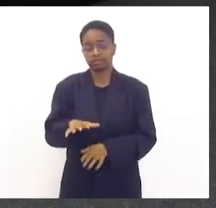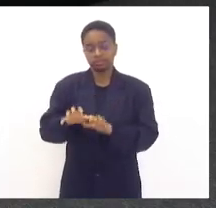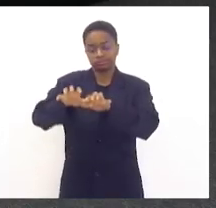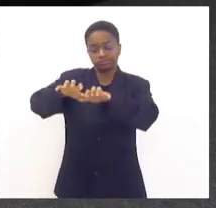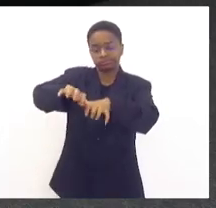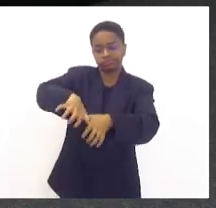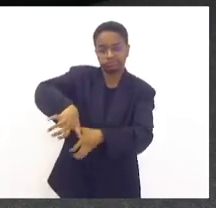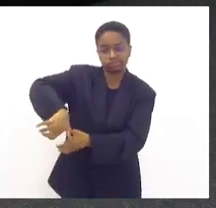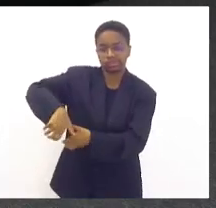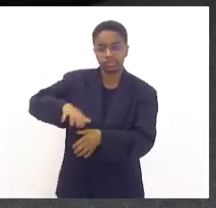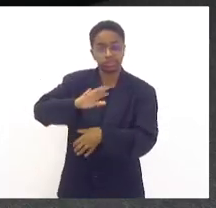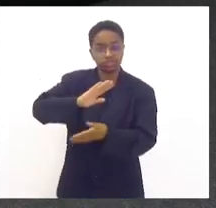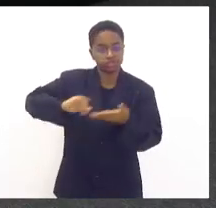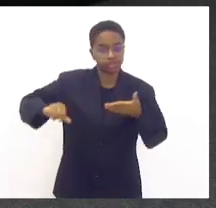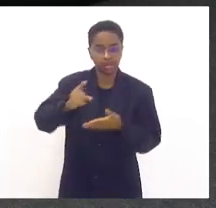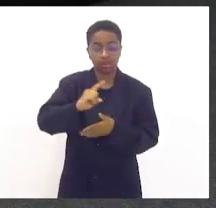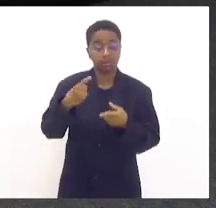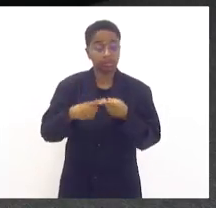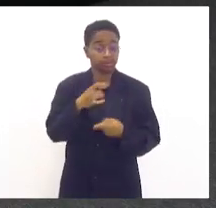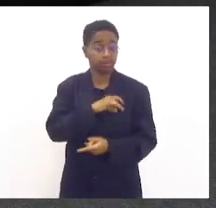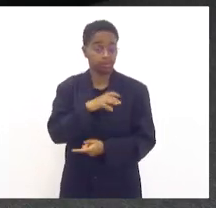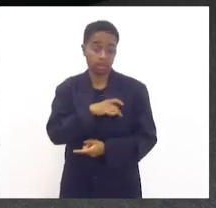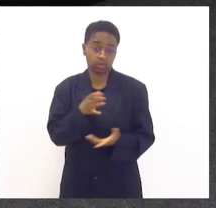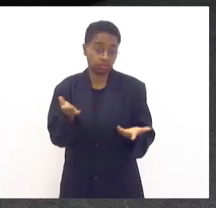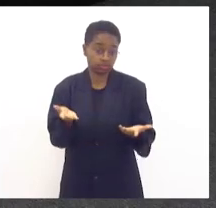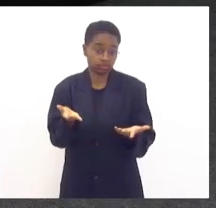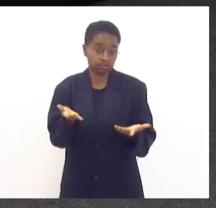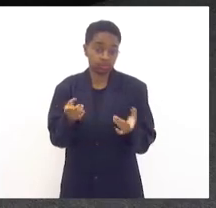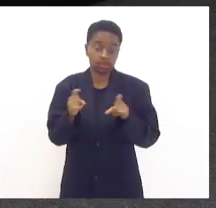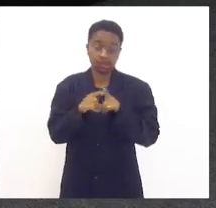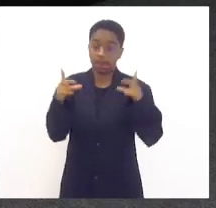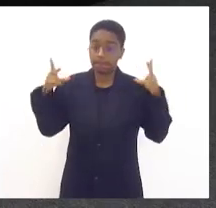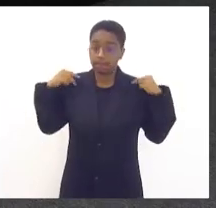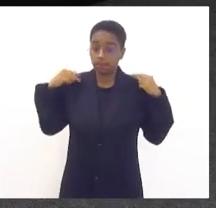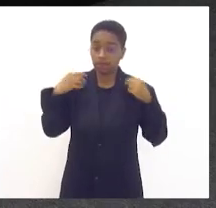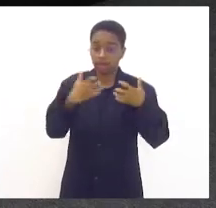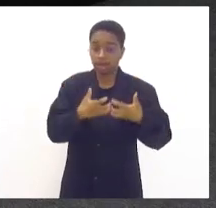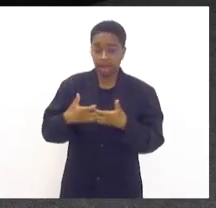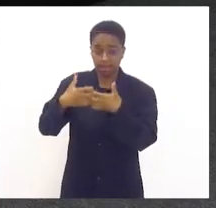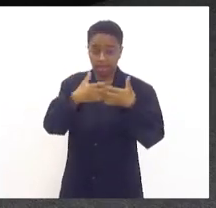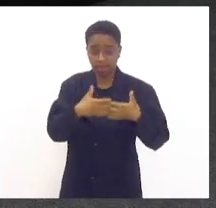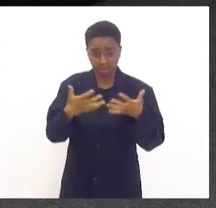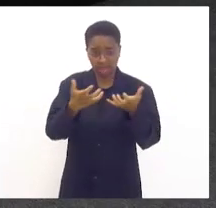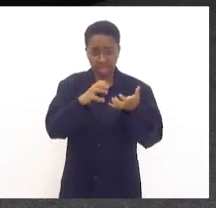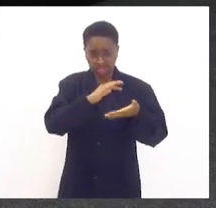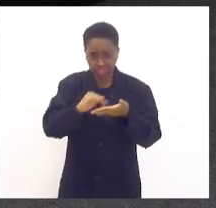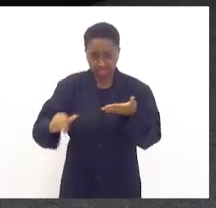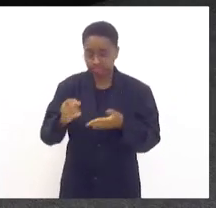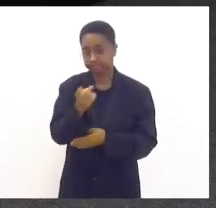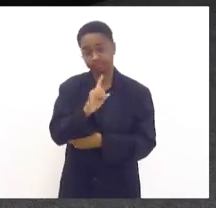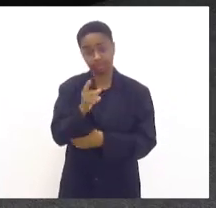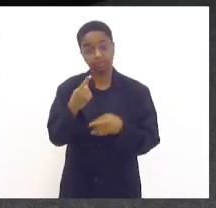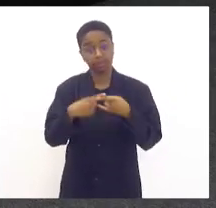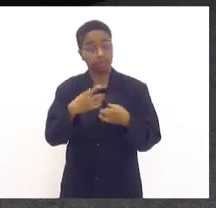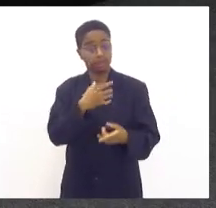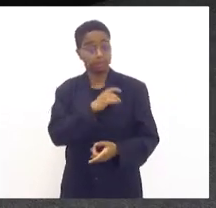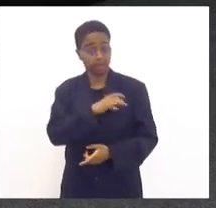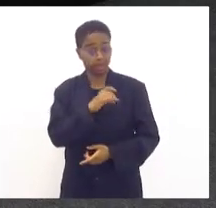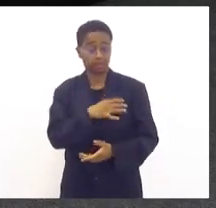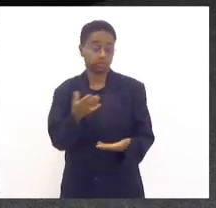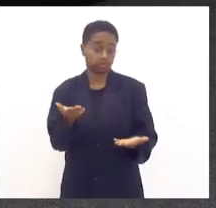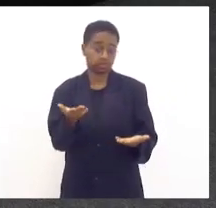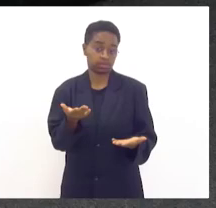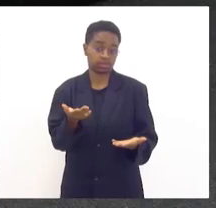e ir lá arrancar a barricada, porque ele tem medo de represária. O motorista do caminhão caçamba, ele não quer ir lá tirar as barricadas, porque tem medo de